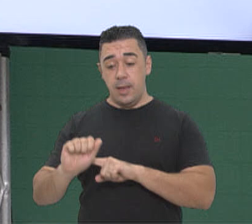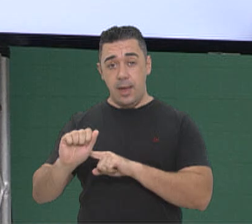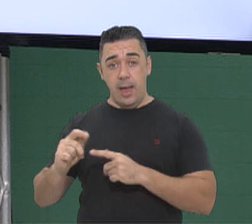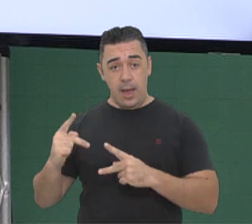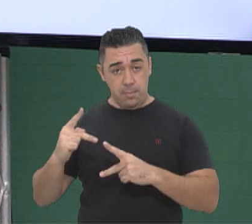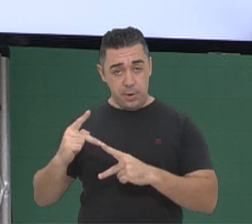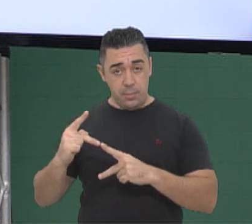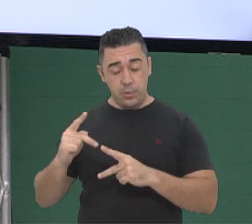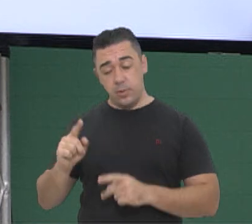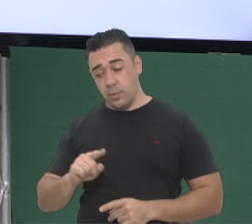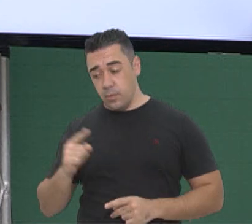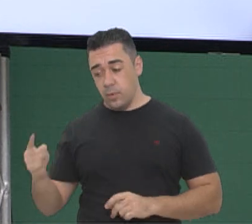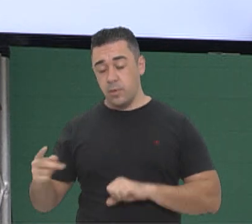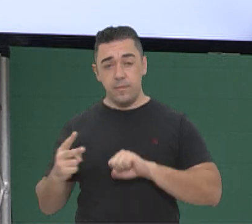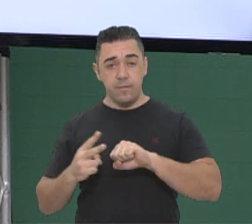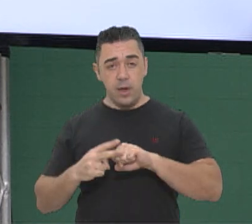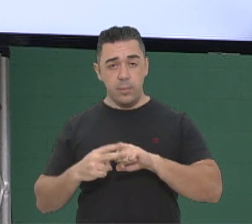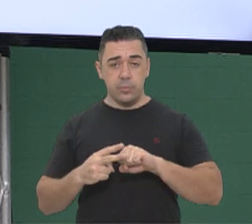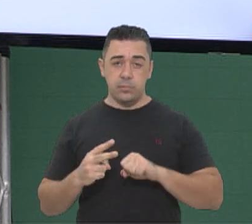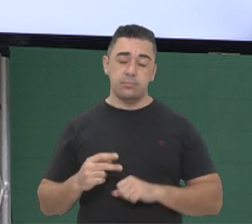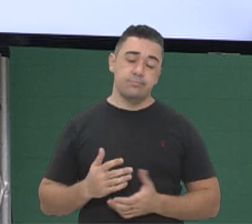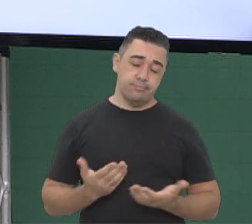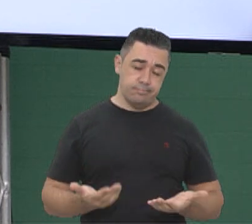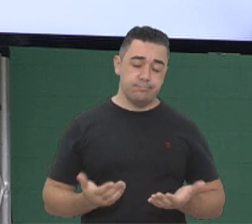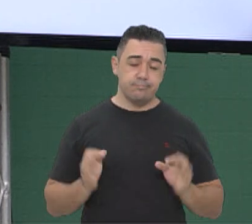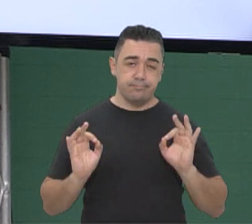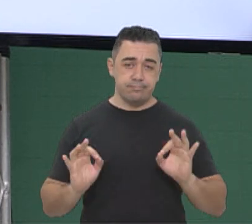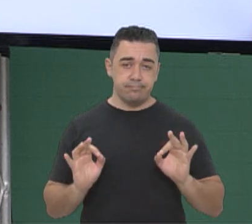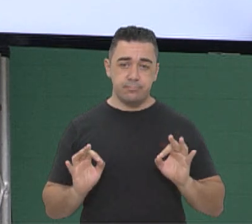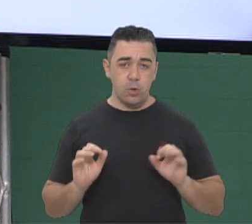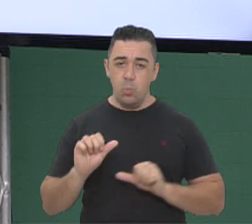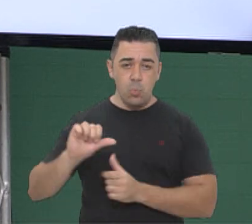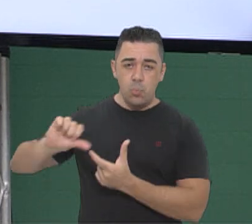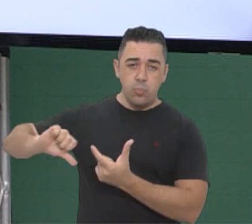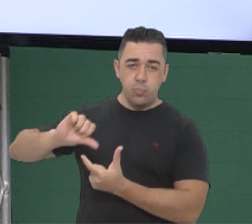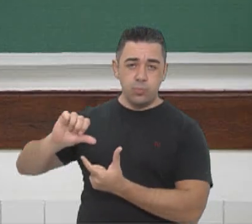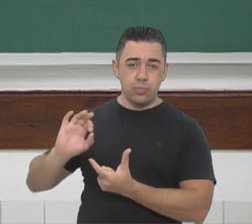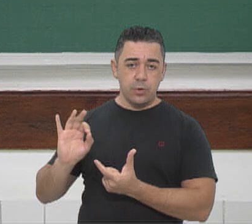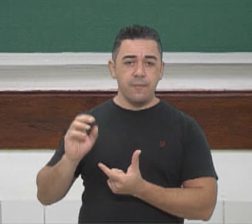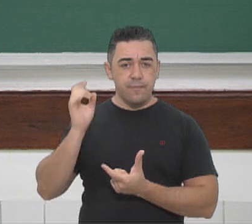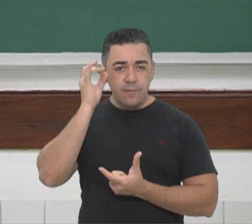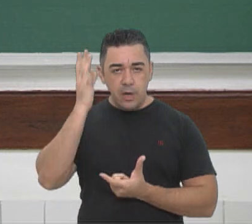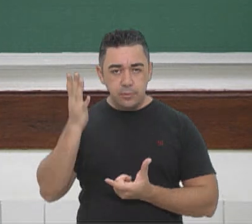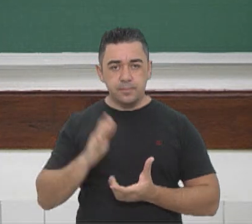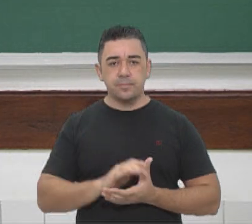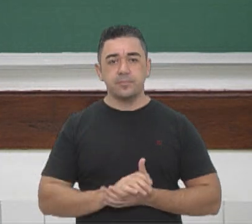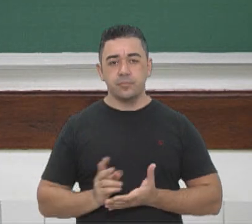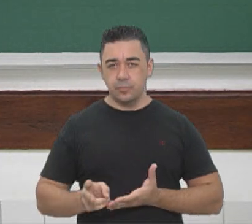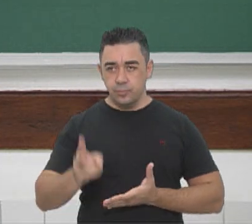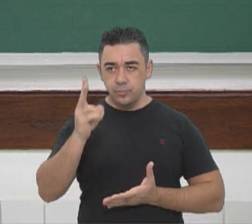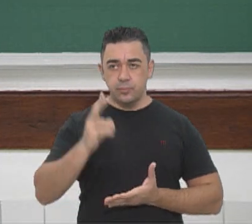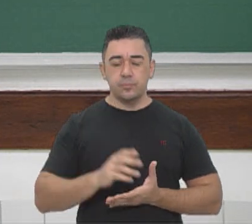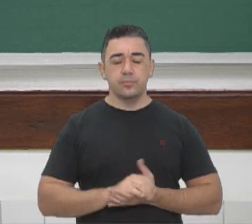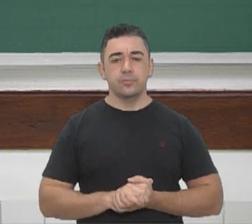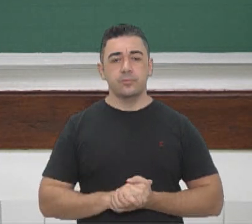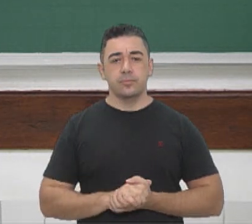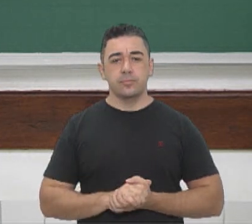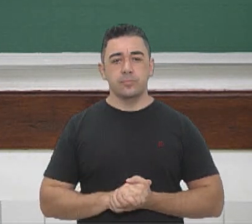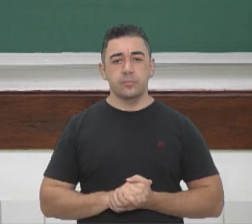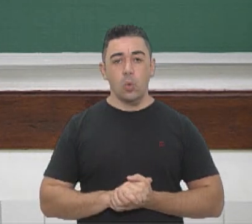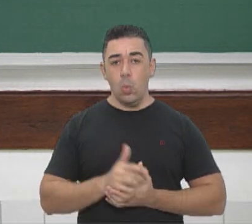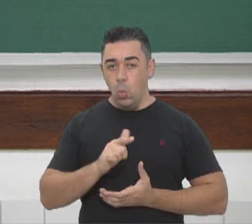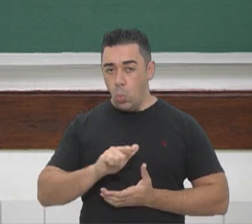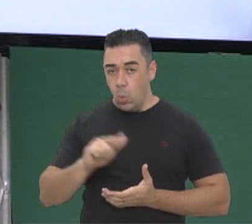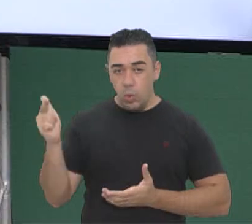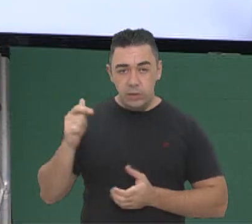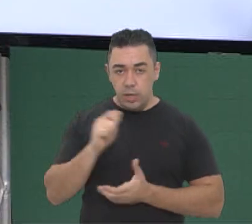da preposição a, e o segundo verbo na forma infinitiva. Fácil, não é? Vamos seguindo aqui? Mais um